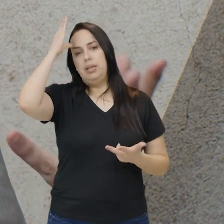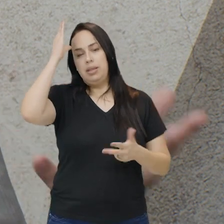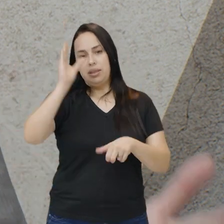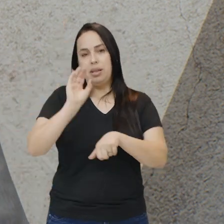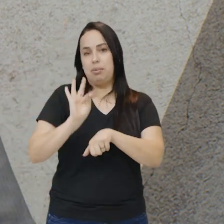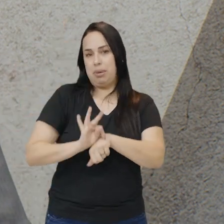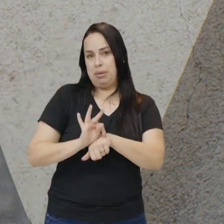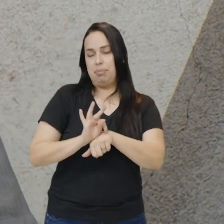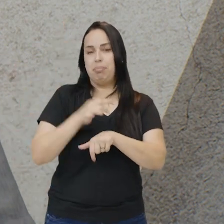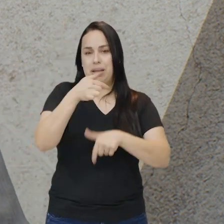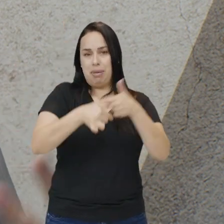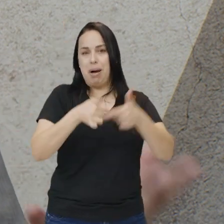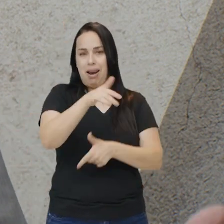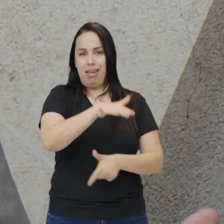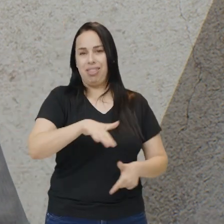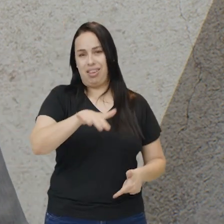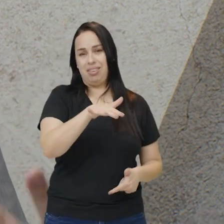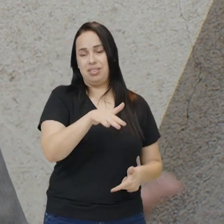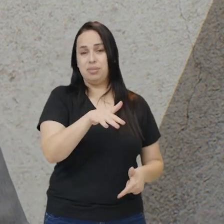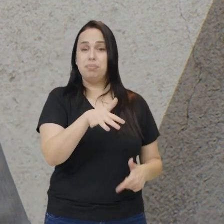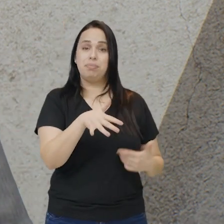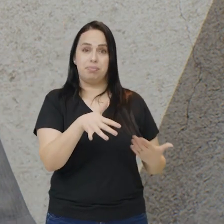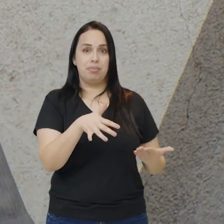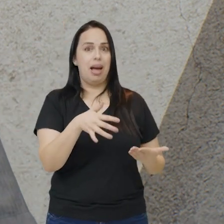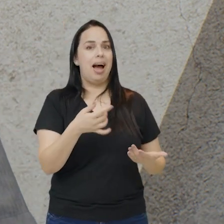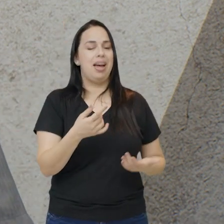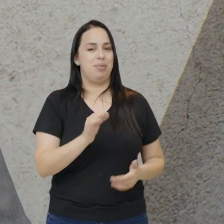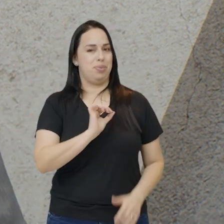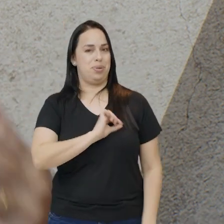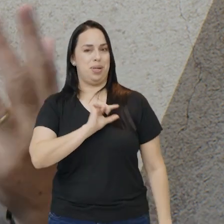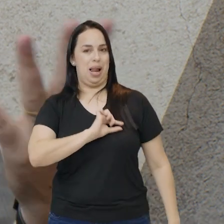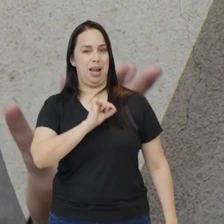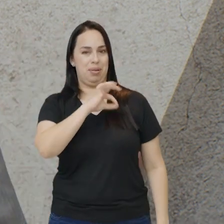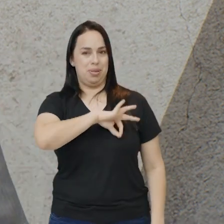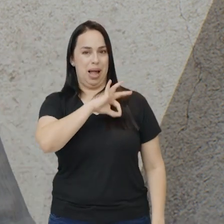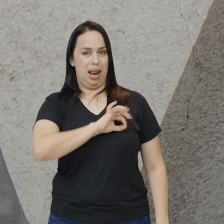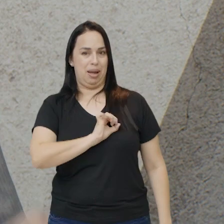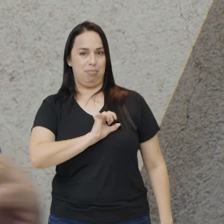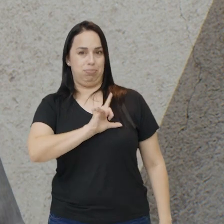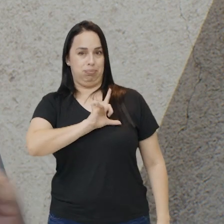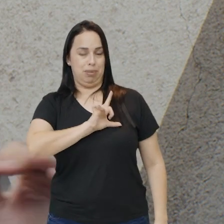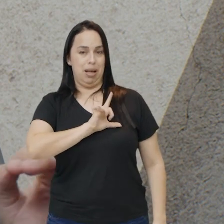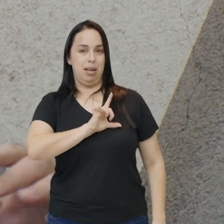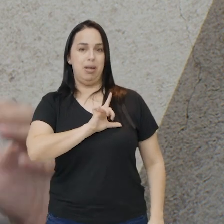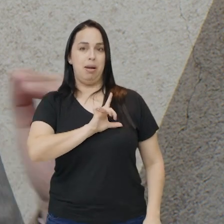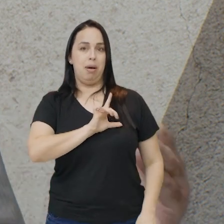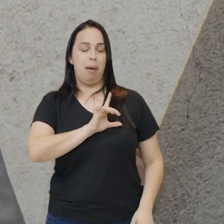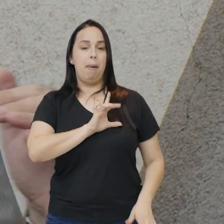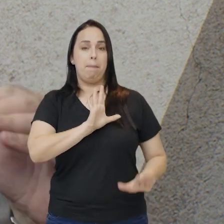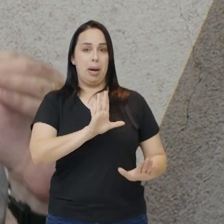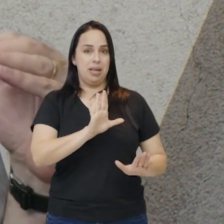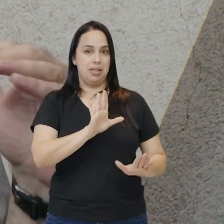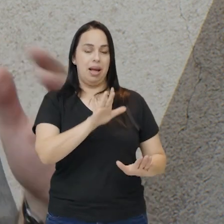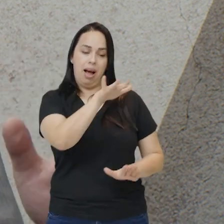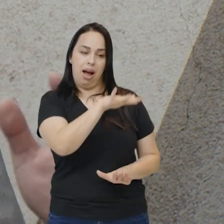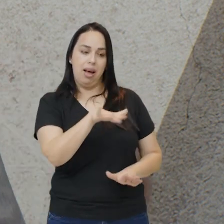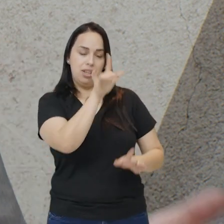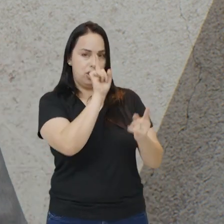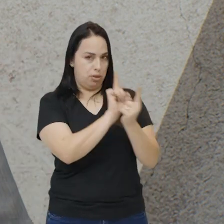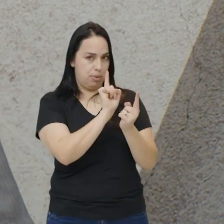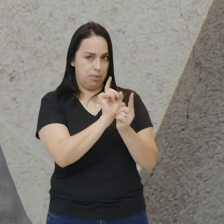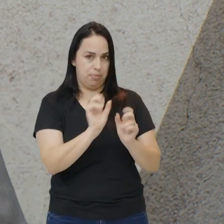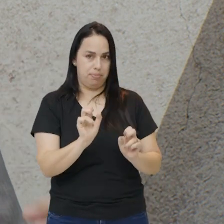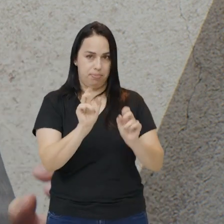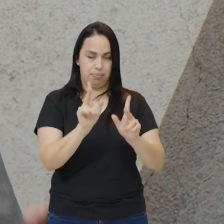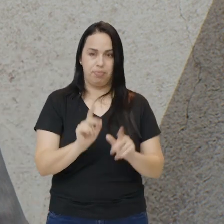conhecimento um pouco mais técnico para atuar com aquele tipo de cliente. Então, aí os salários aumentam, isso partindo da base de operação, né,